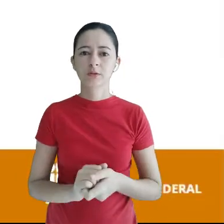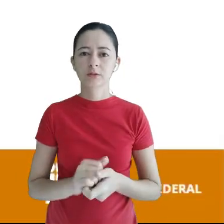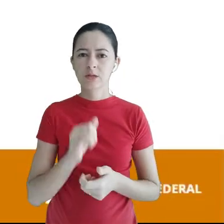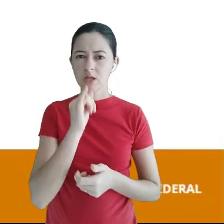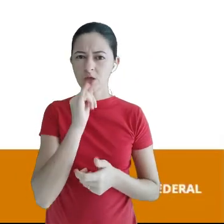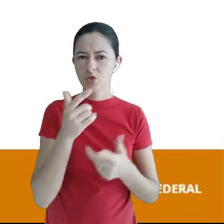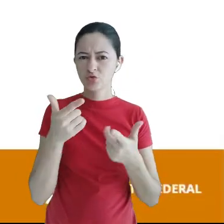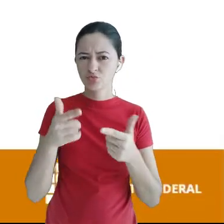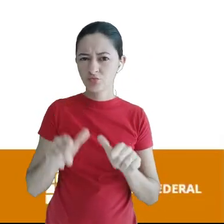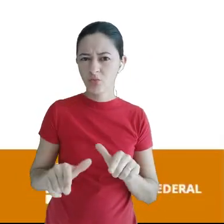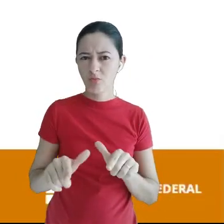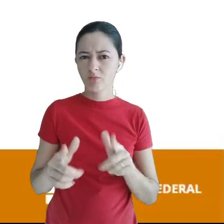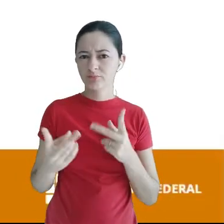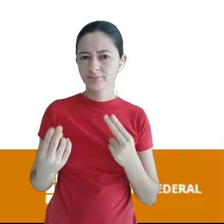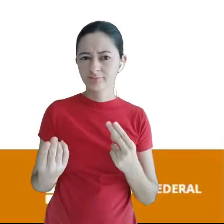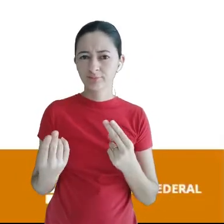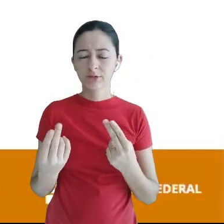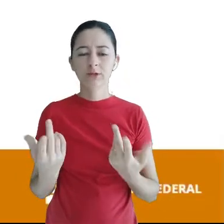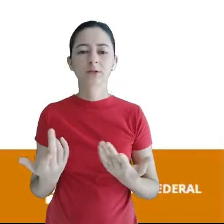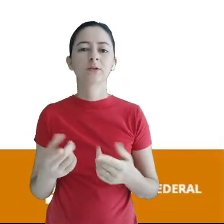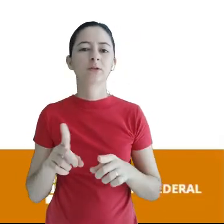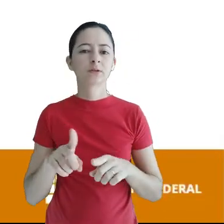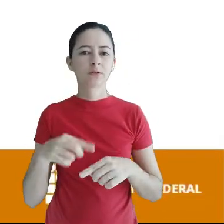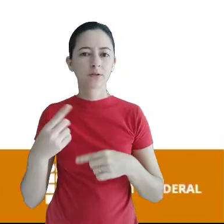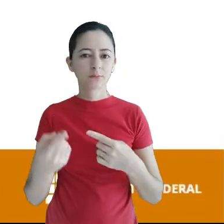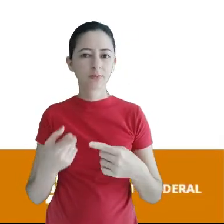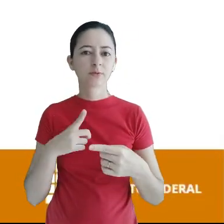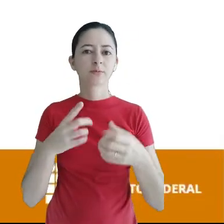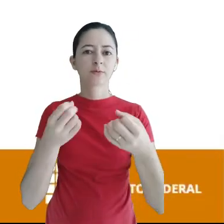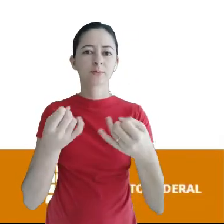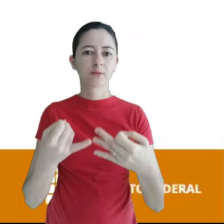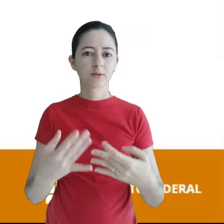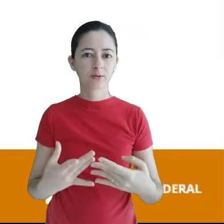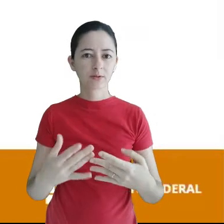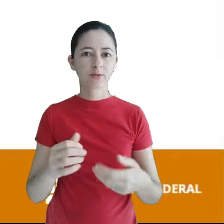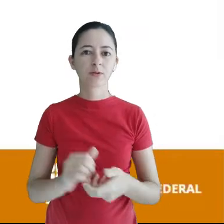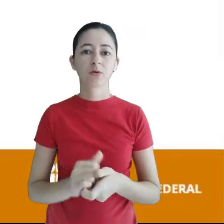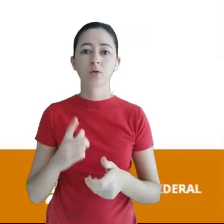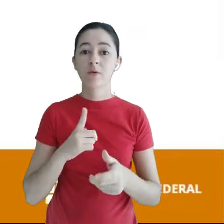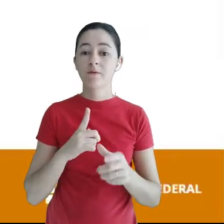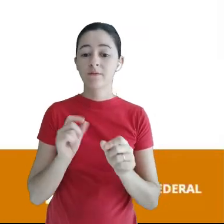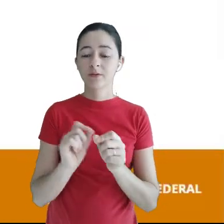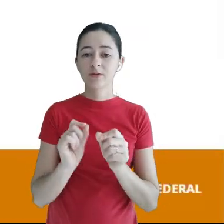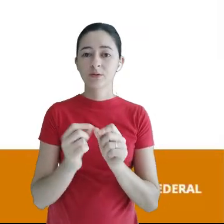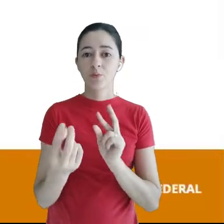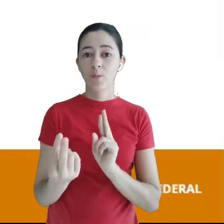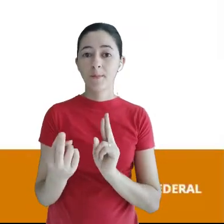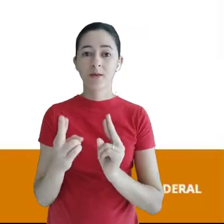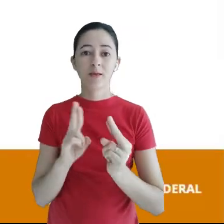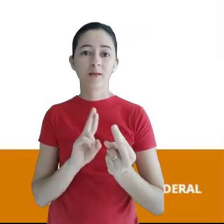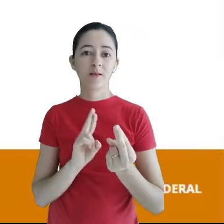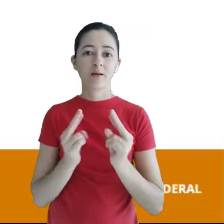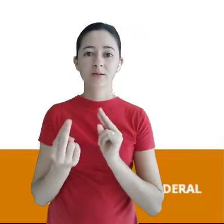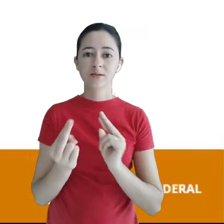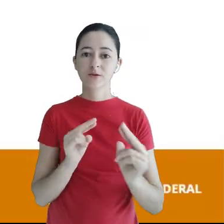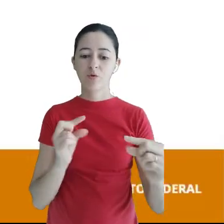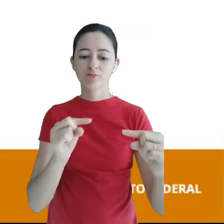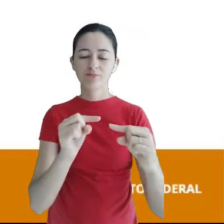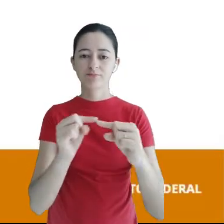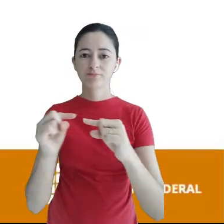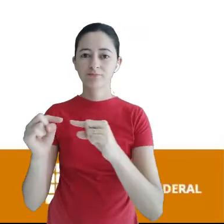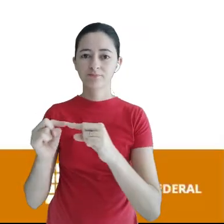Seria que está repetindo aqui a informação de time, e depois a vai criar uma forma, a gente vai relacionar essas tabelas, a gente vai entender